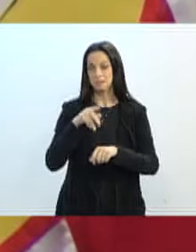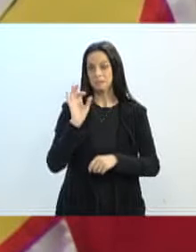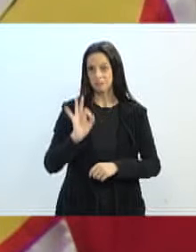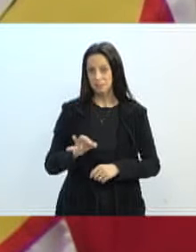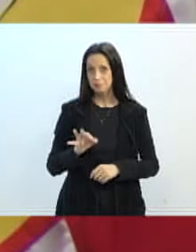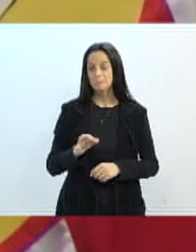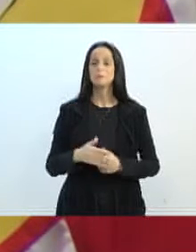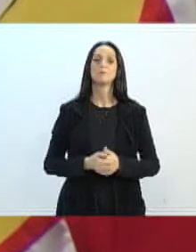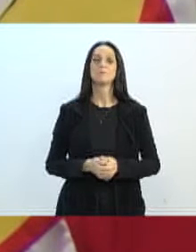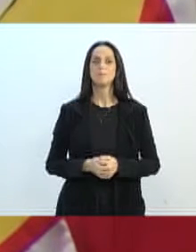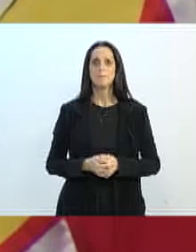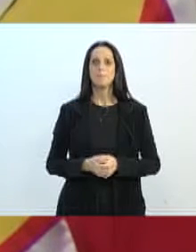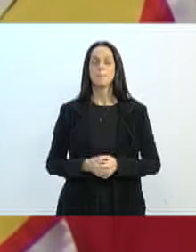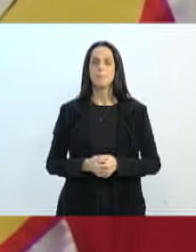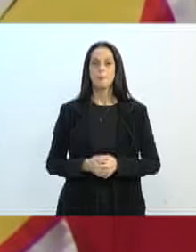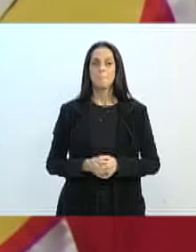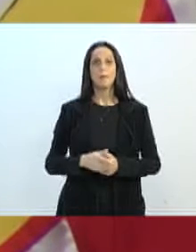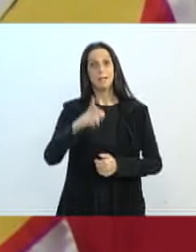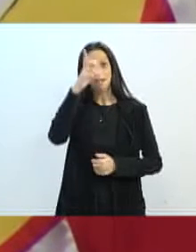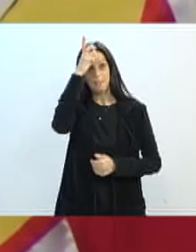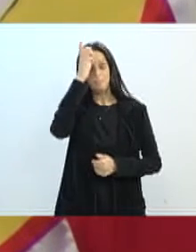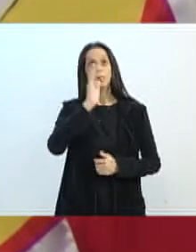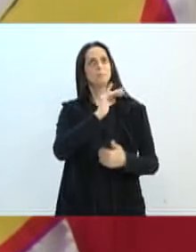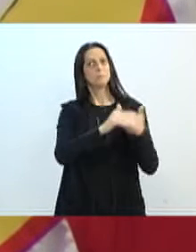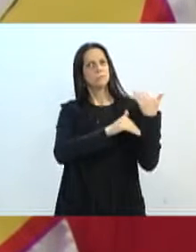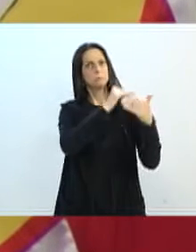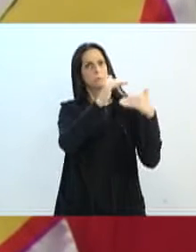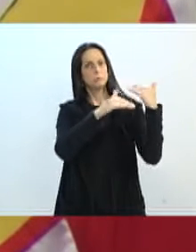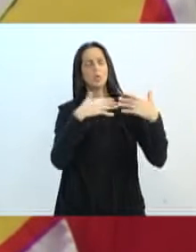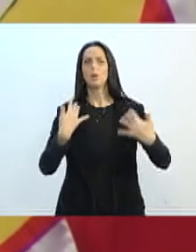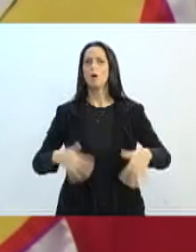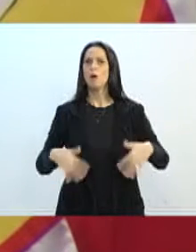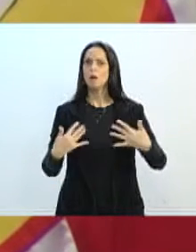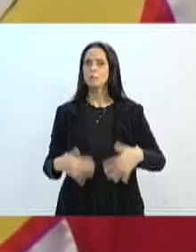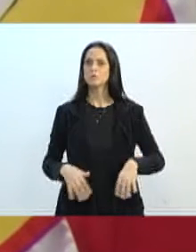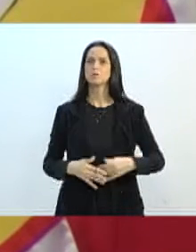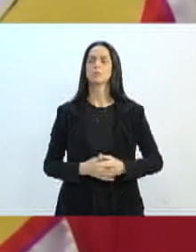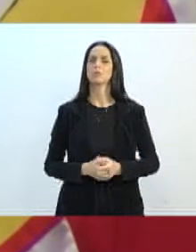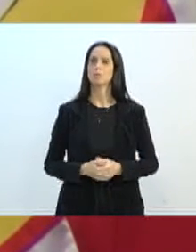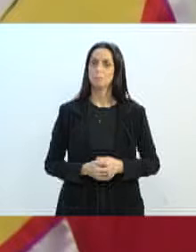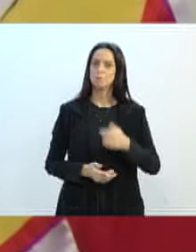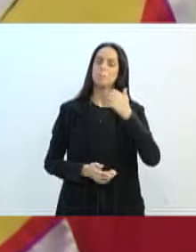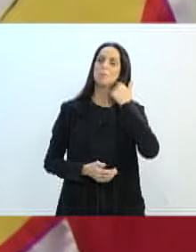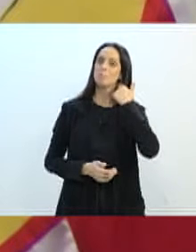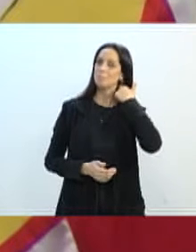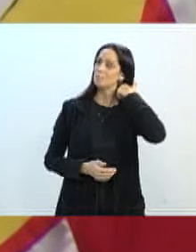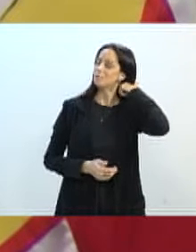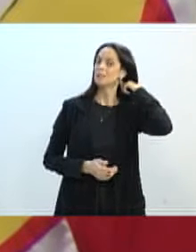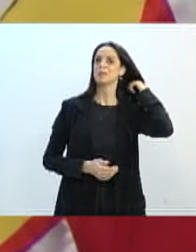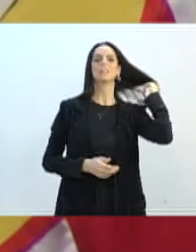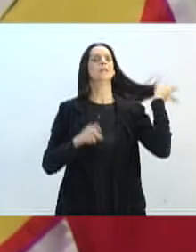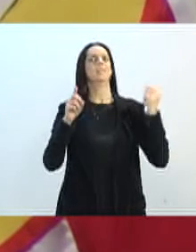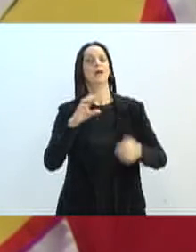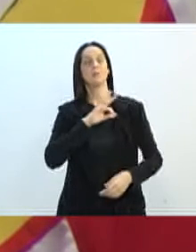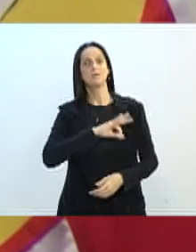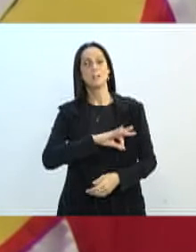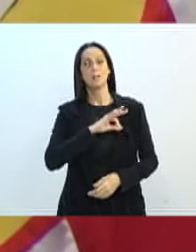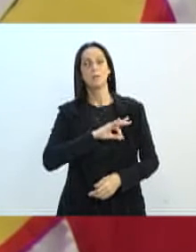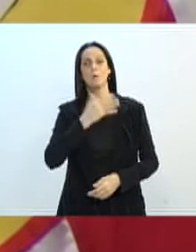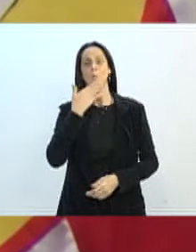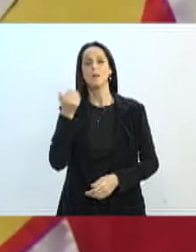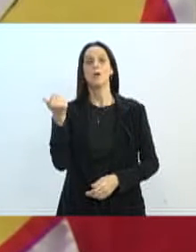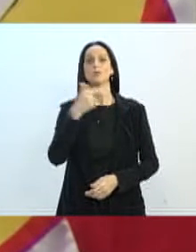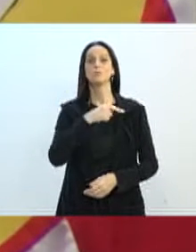dúvida nenhuma, bastante evoluído, com, inclusive, uma condição de renda muito superior à média